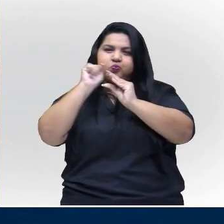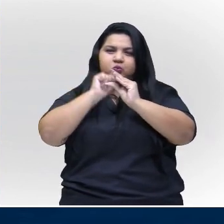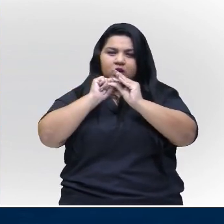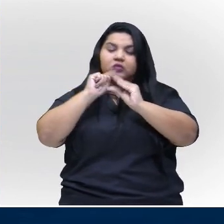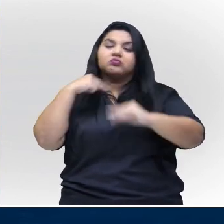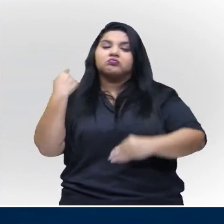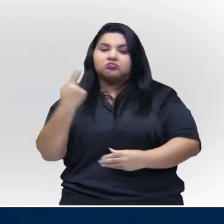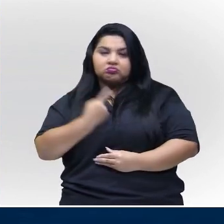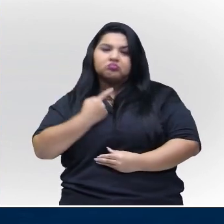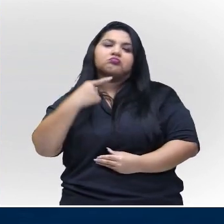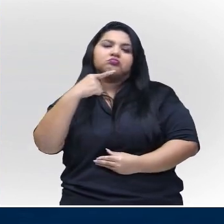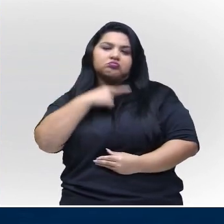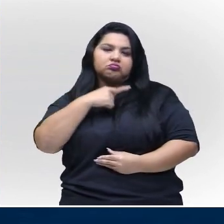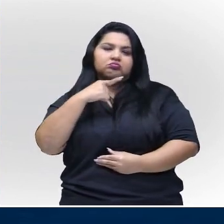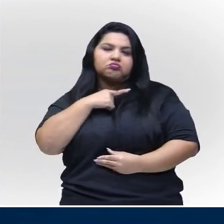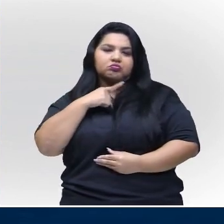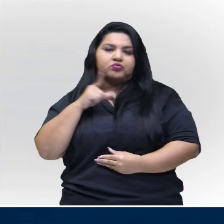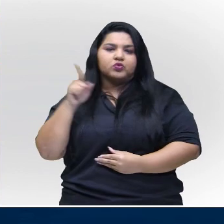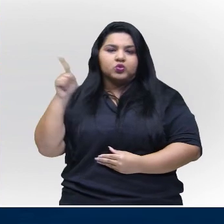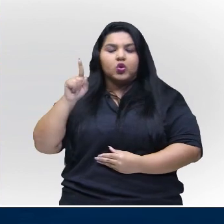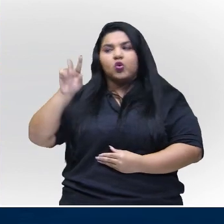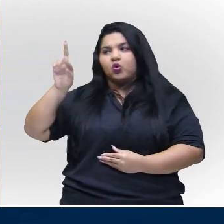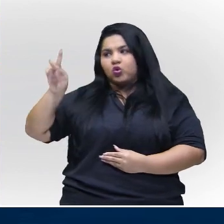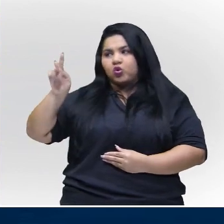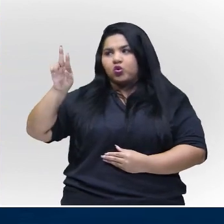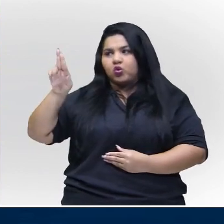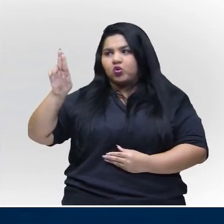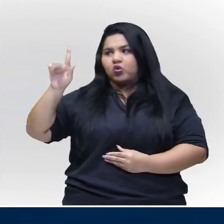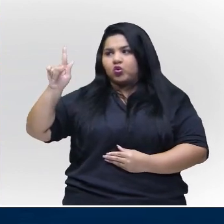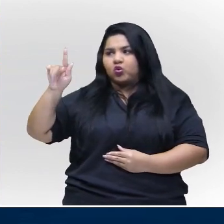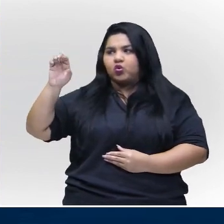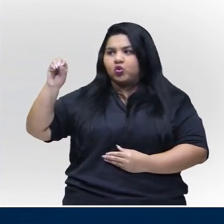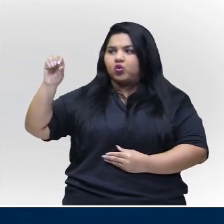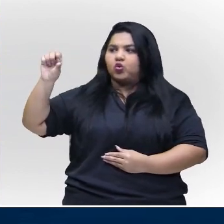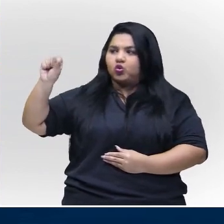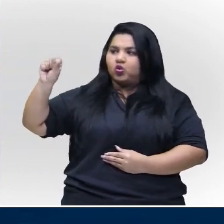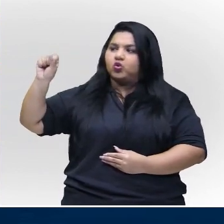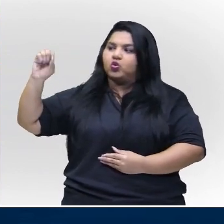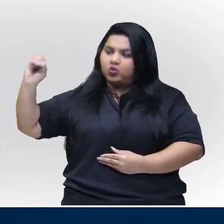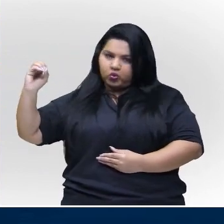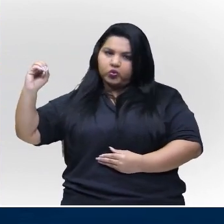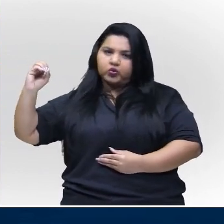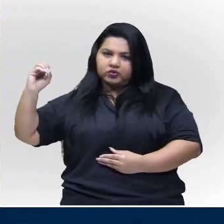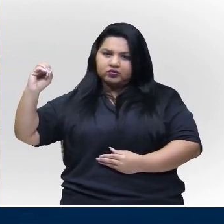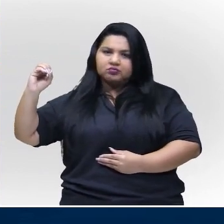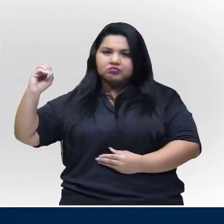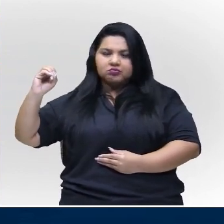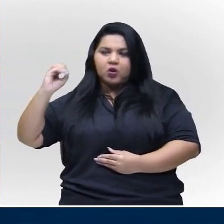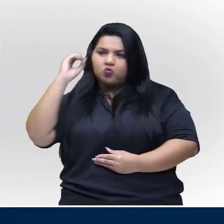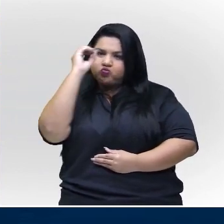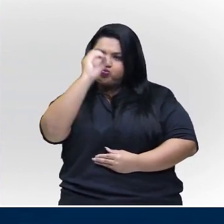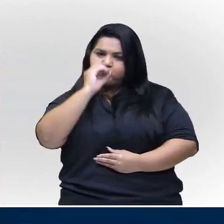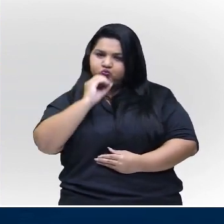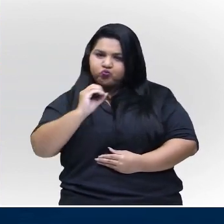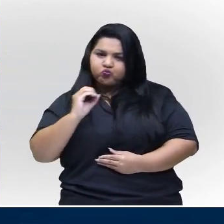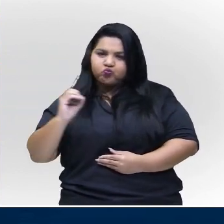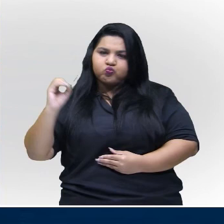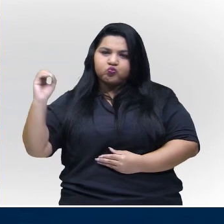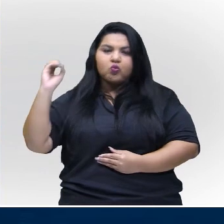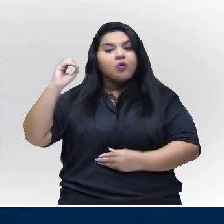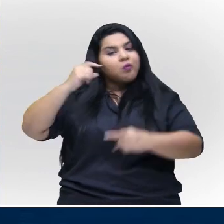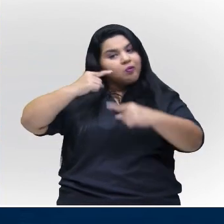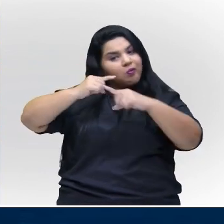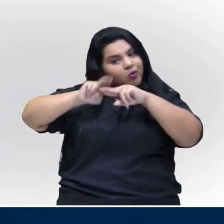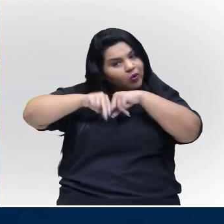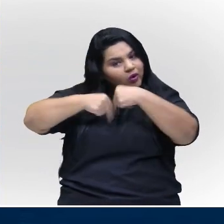nós temos então o retículo endoplasmático rugoso, né? Ele teve esse aspecto mais enrugado, mais rugoso, na verdade, por causa da